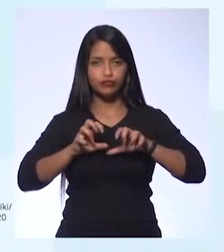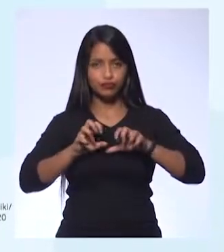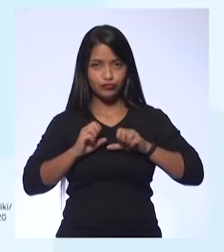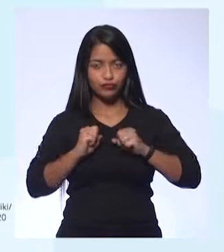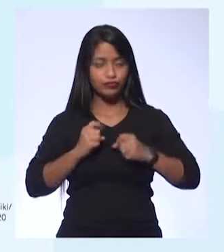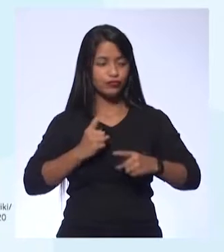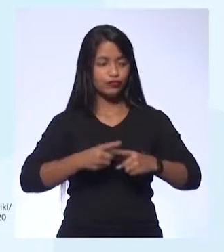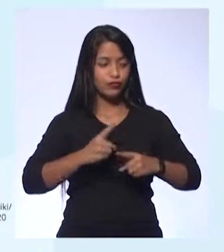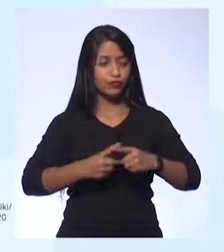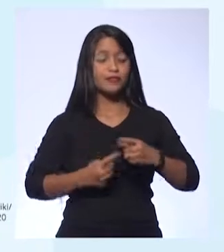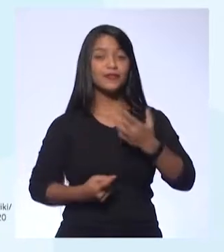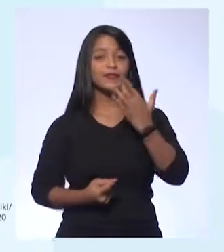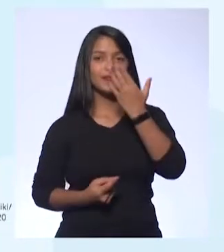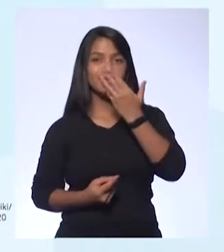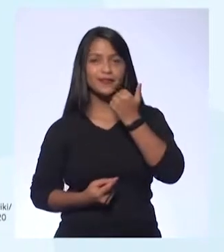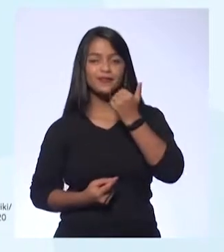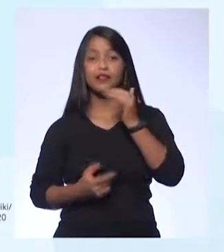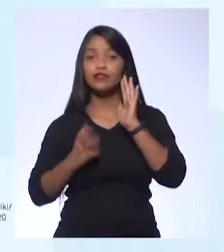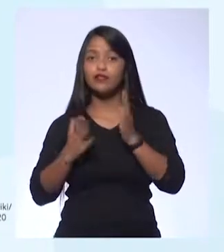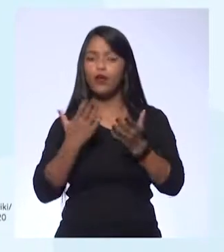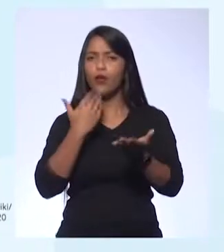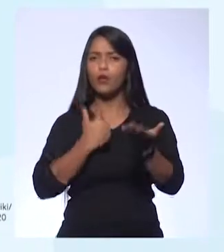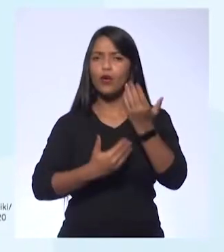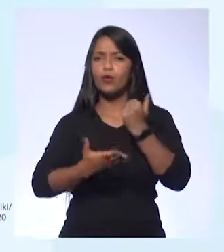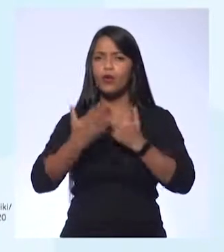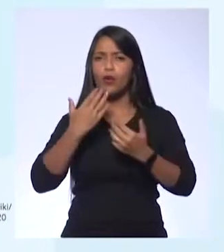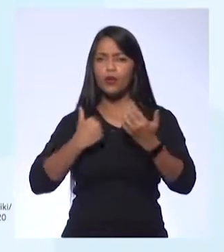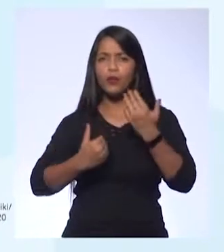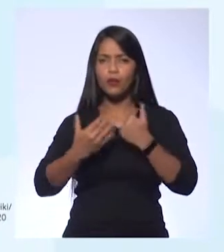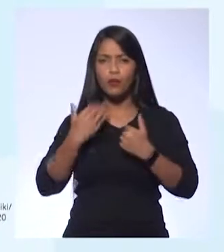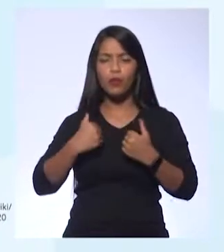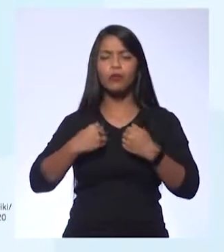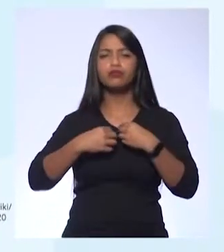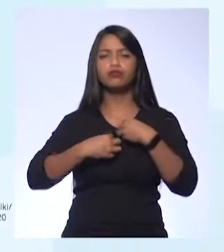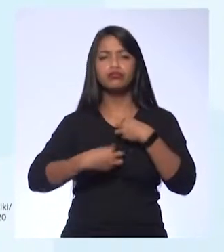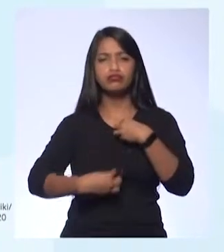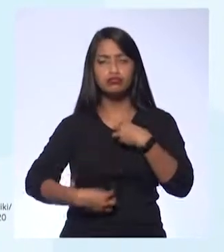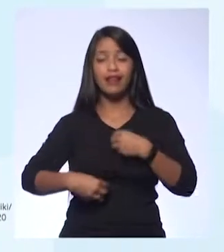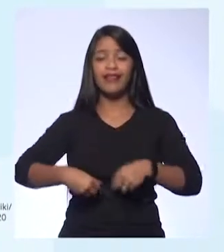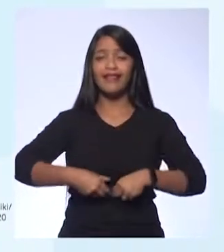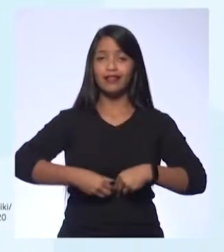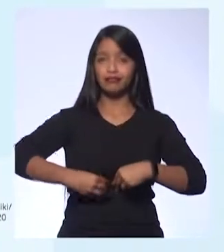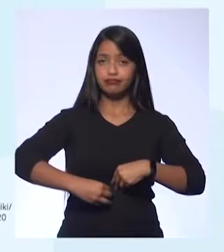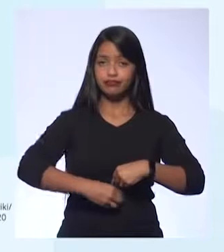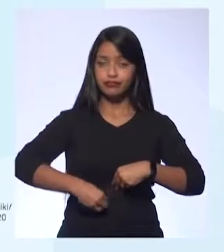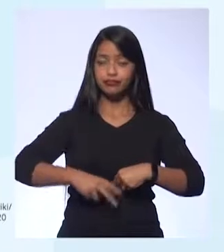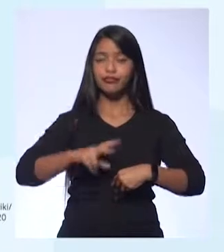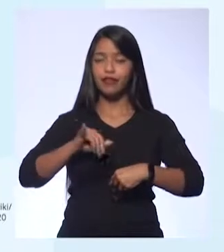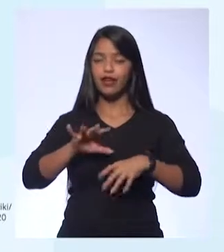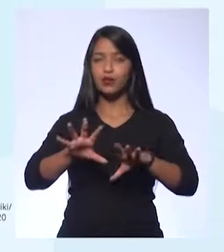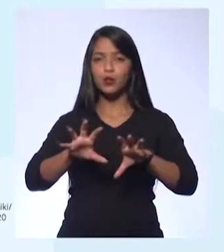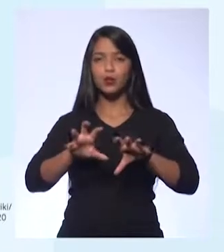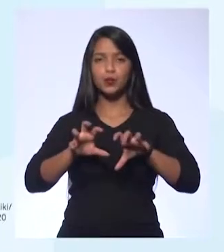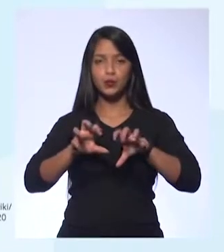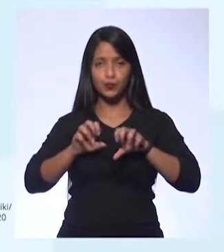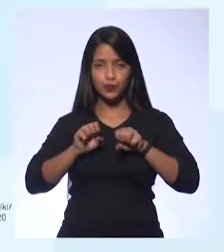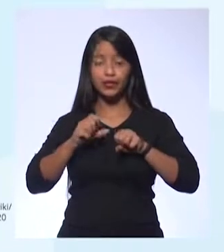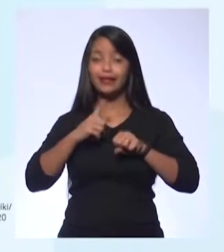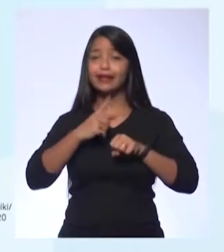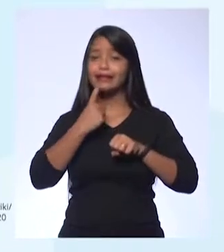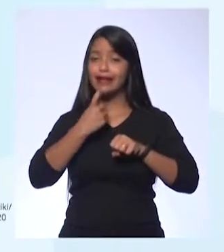desmanchada e tal, essa comida começa a ser absorvida pelas paredes aí do intestino, tá bom? E aí o sangue passa por